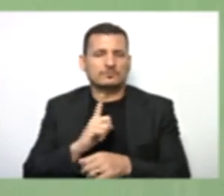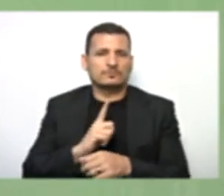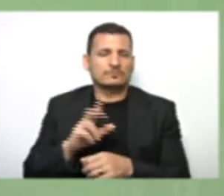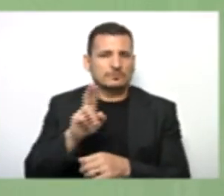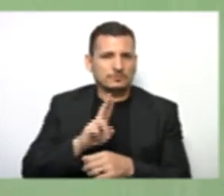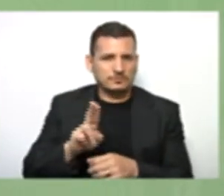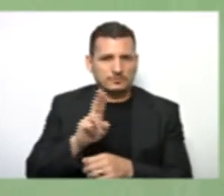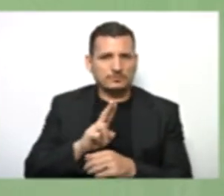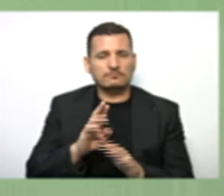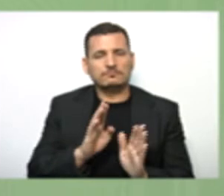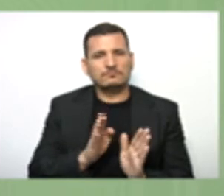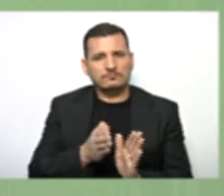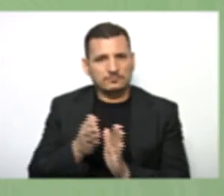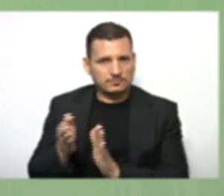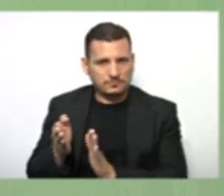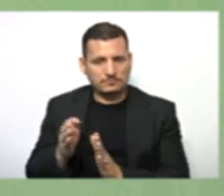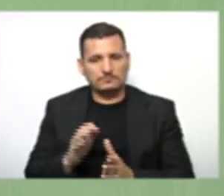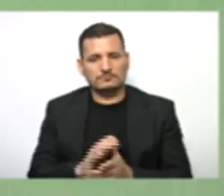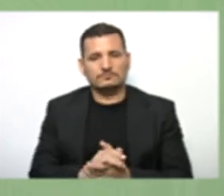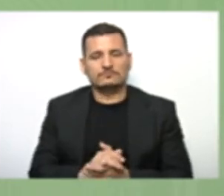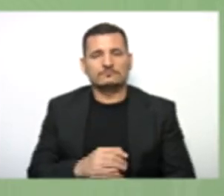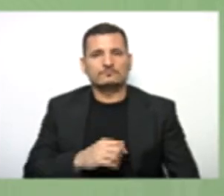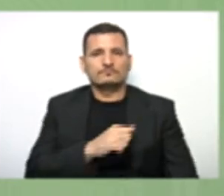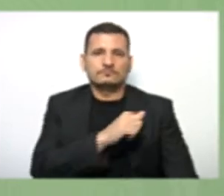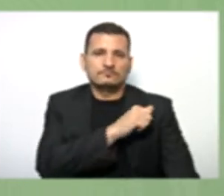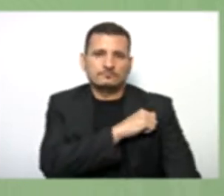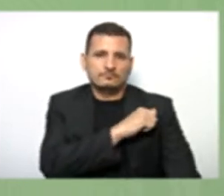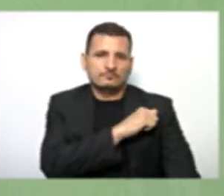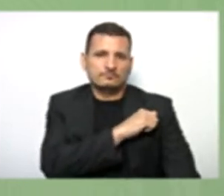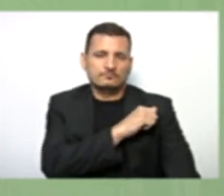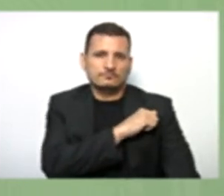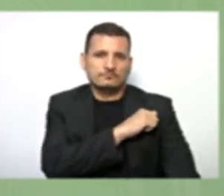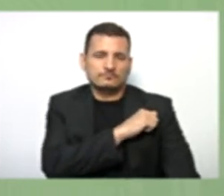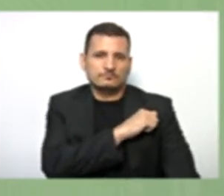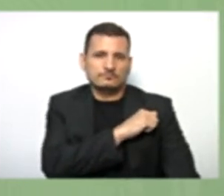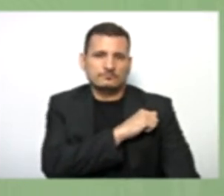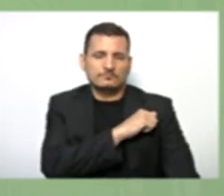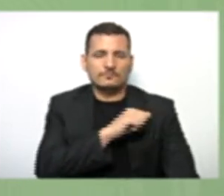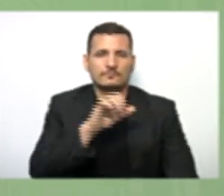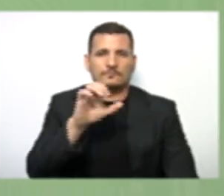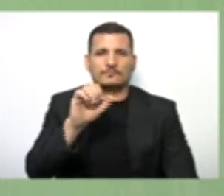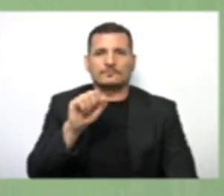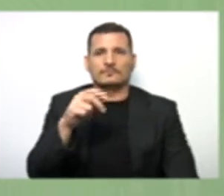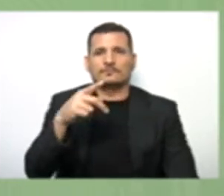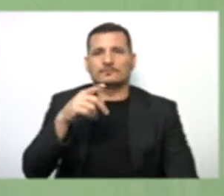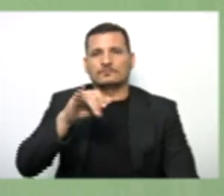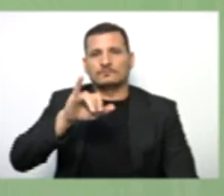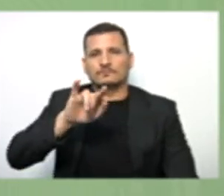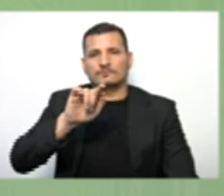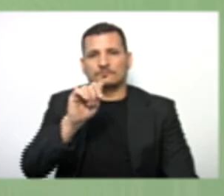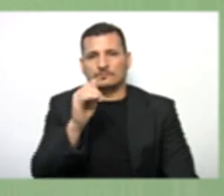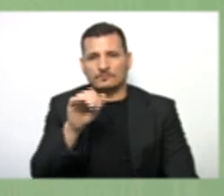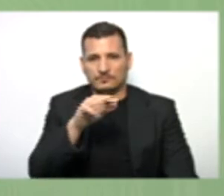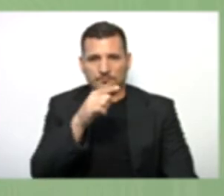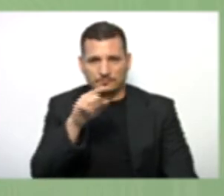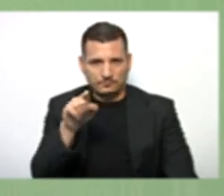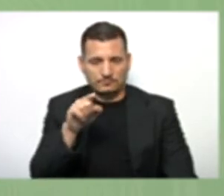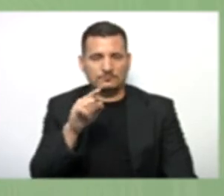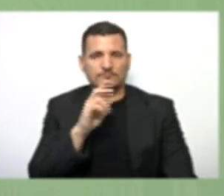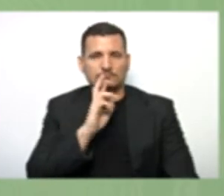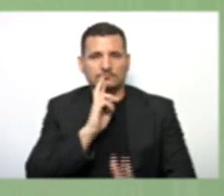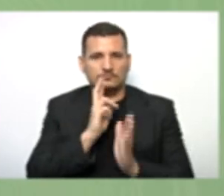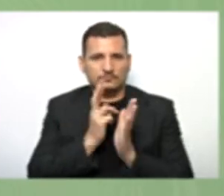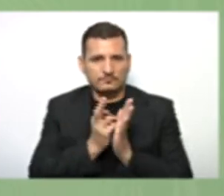utiliza? Então, vamos lá. O nosso aluno, lá de Espigão do Oeste também,